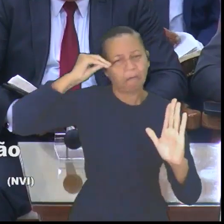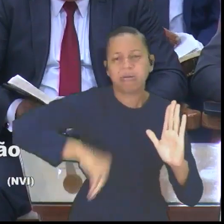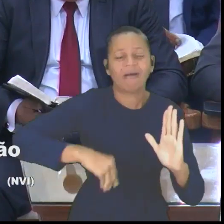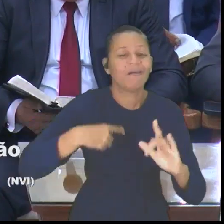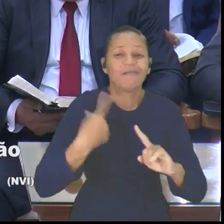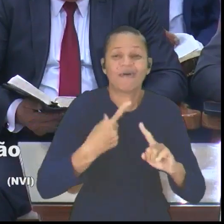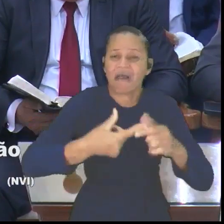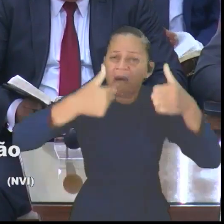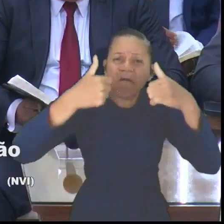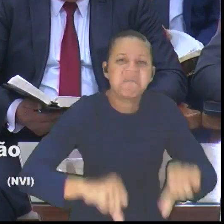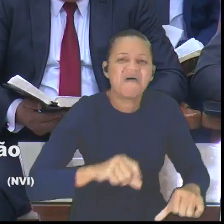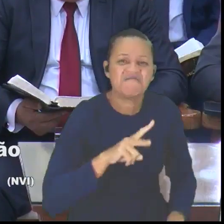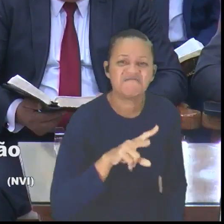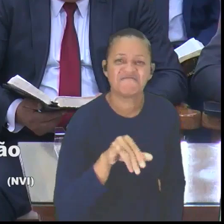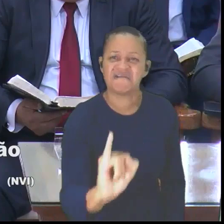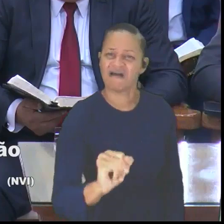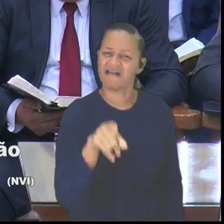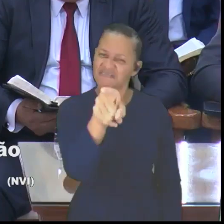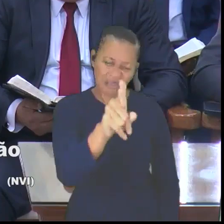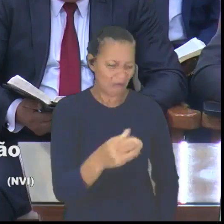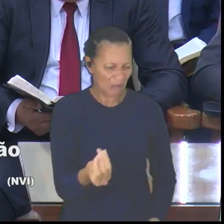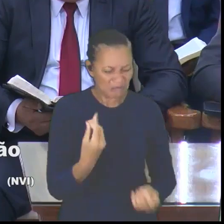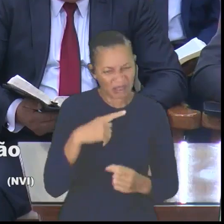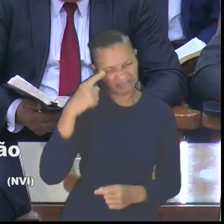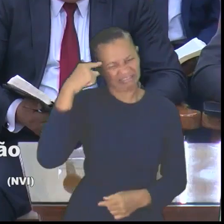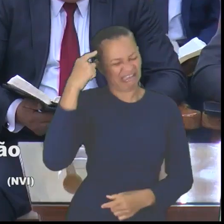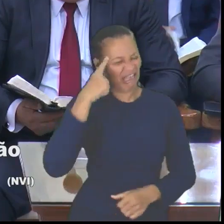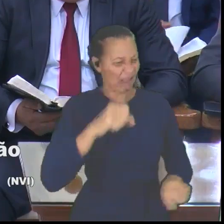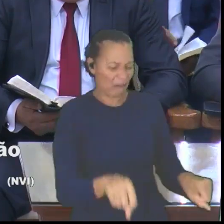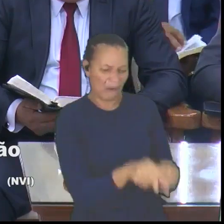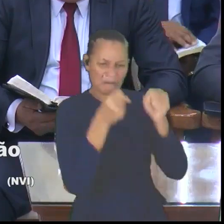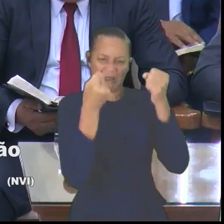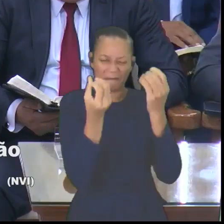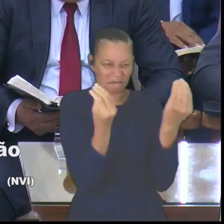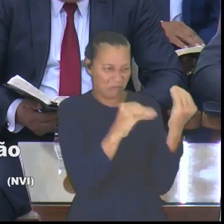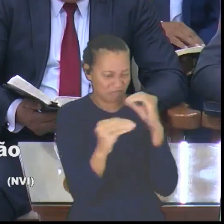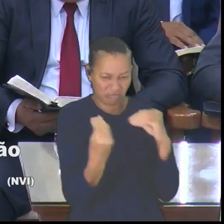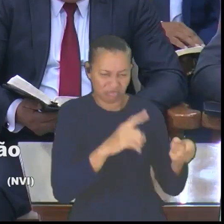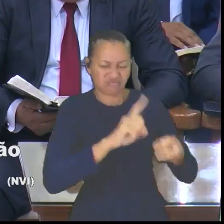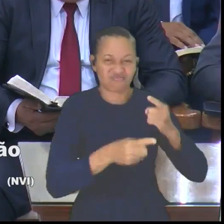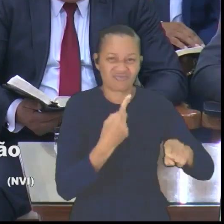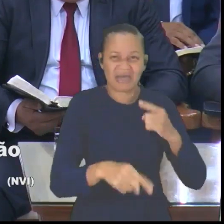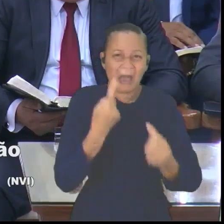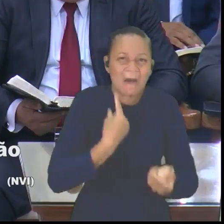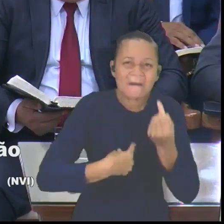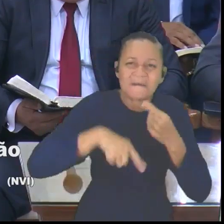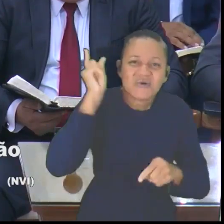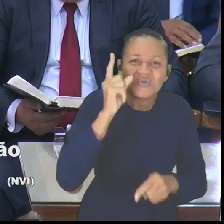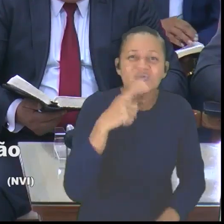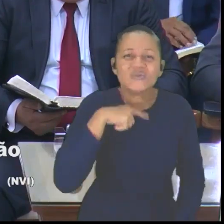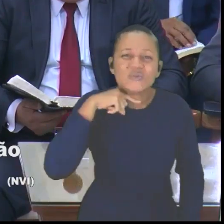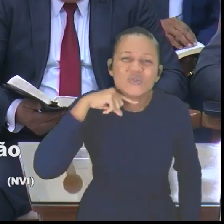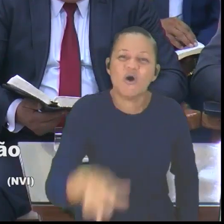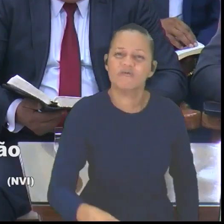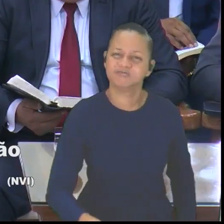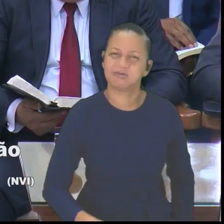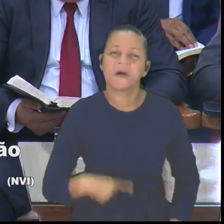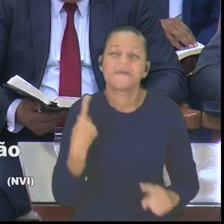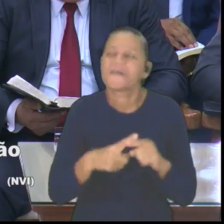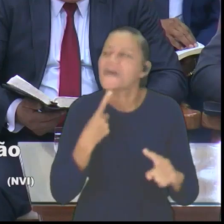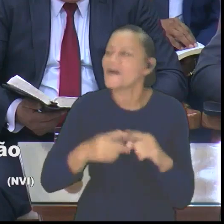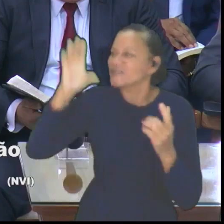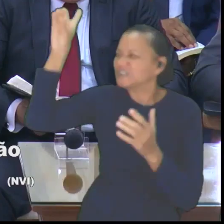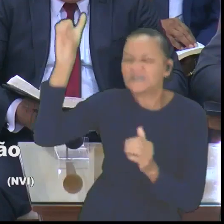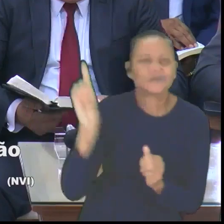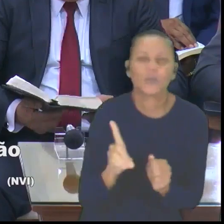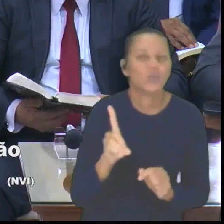Frustradas. Mesmo que façam planos, não terão sucesso, pois Deus